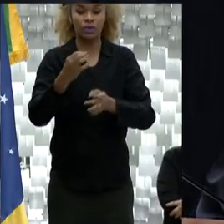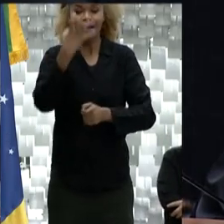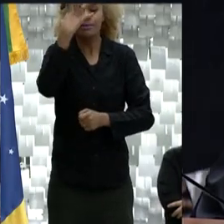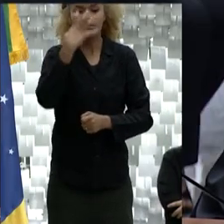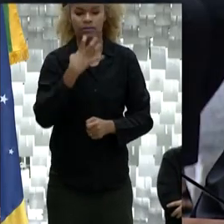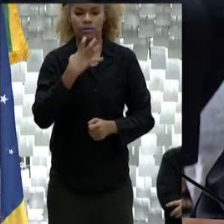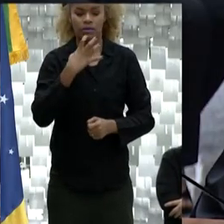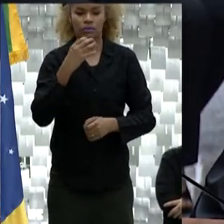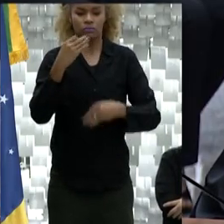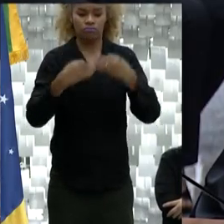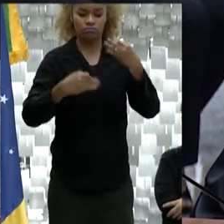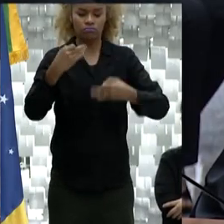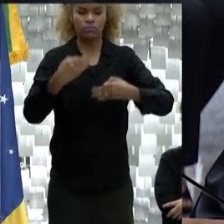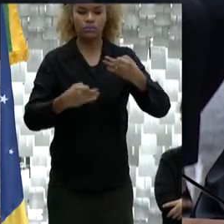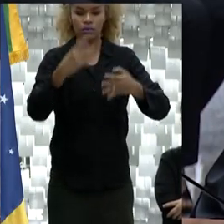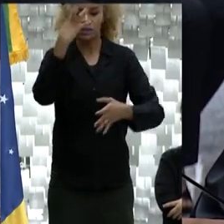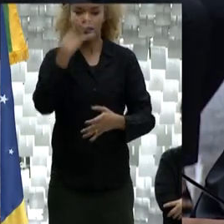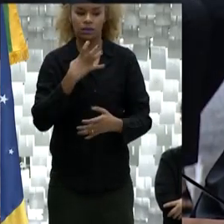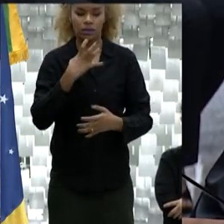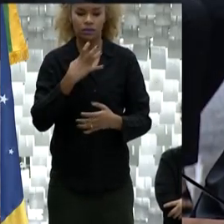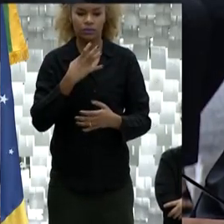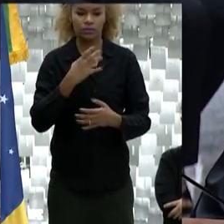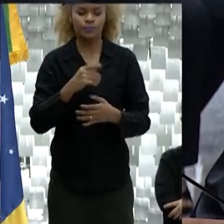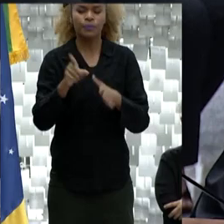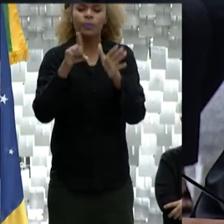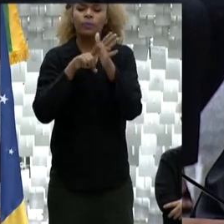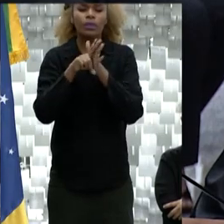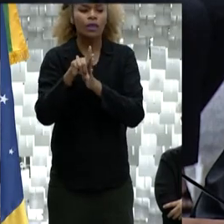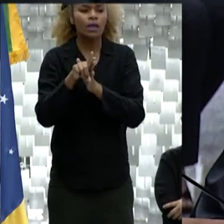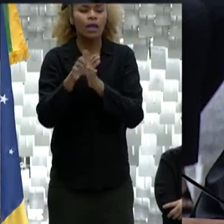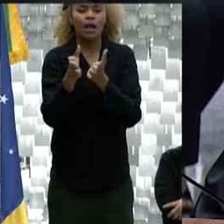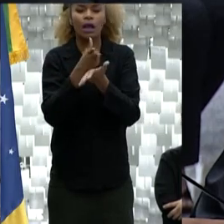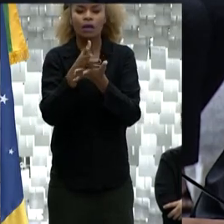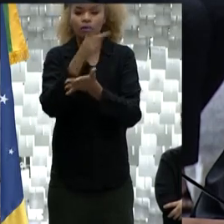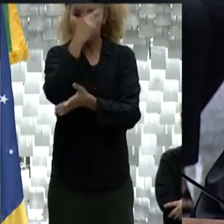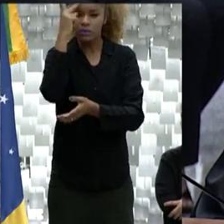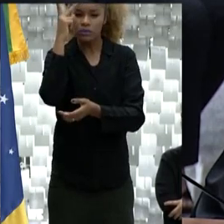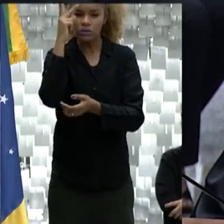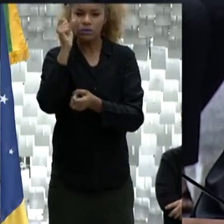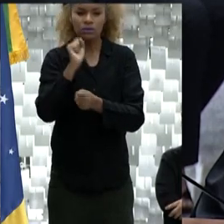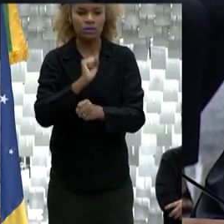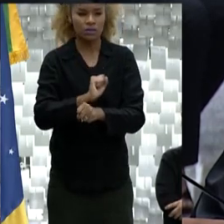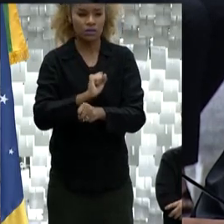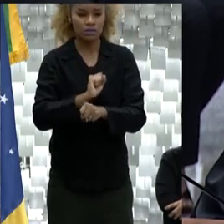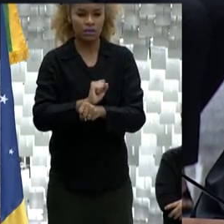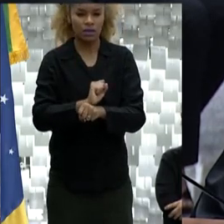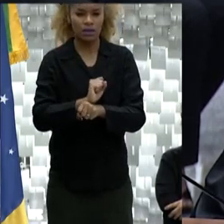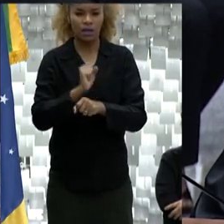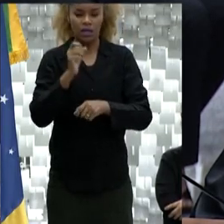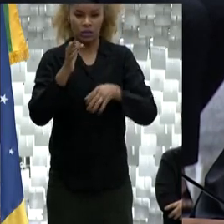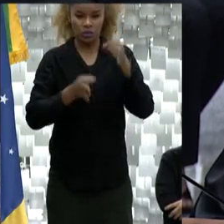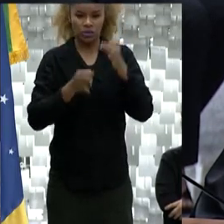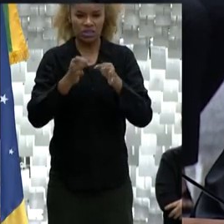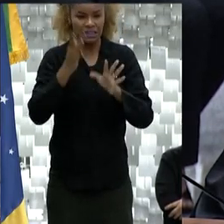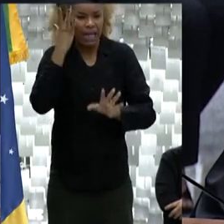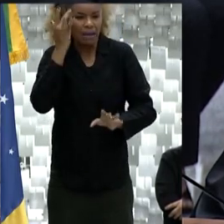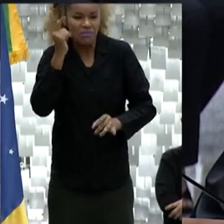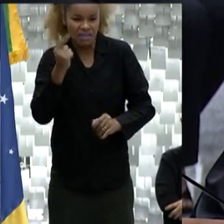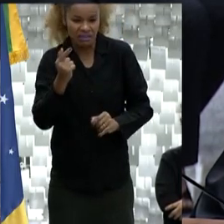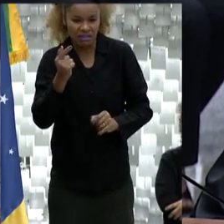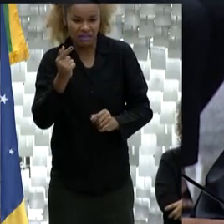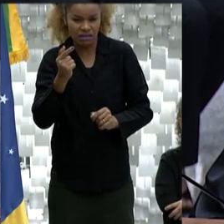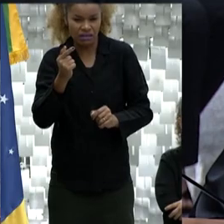sério. Pergunto, alguém, porventura, espera justiça para amanhã?